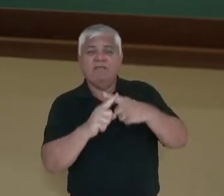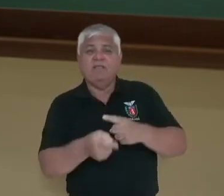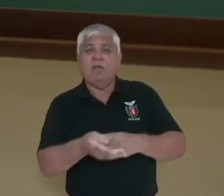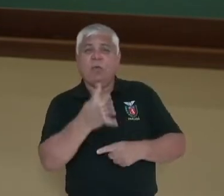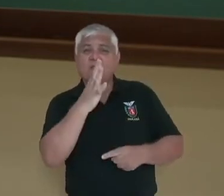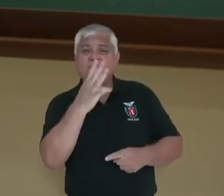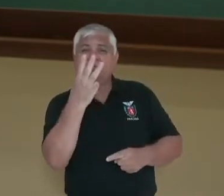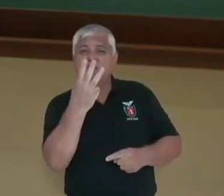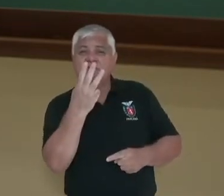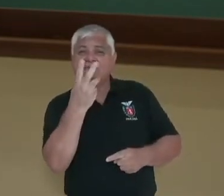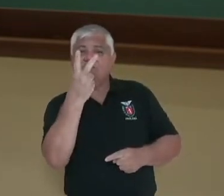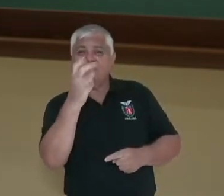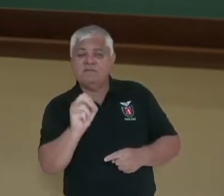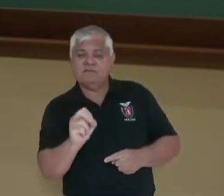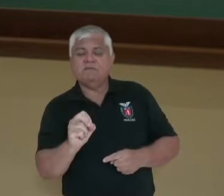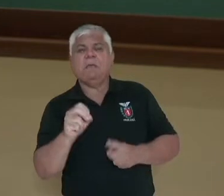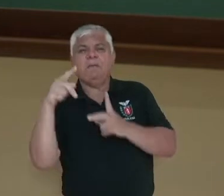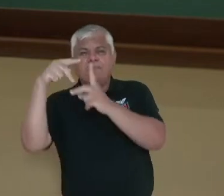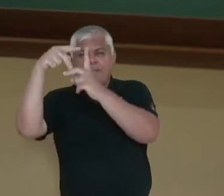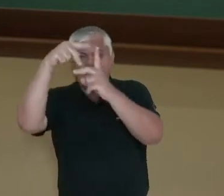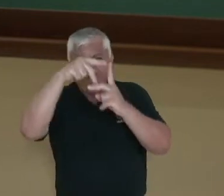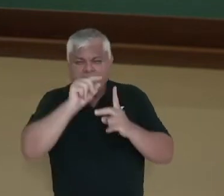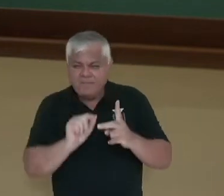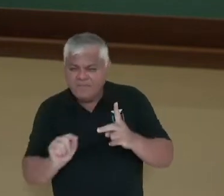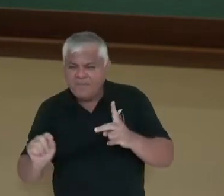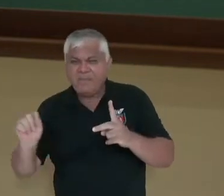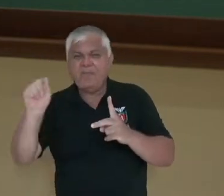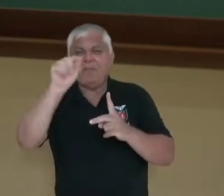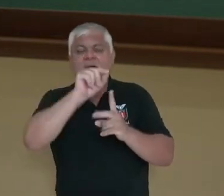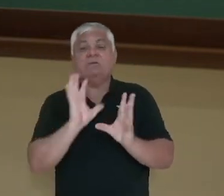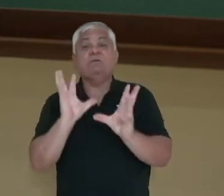4.320 pixels, que equivale a